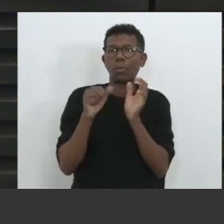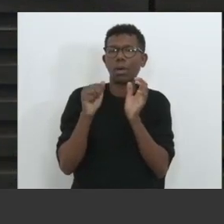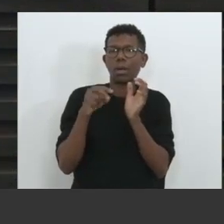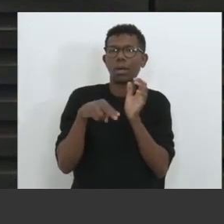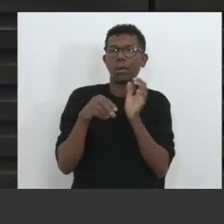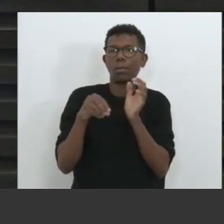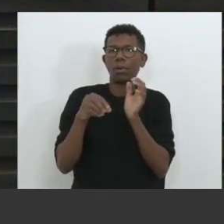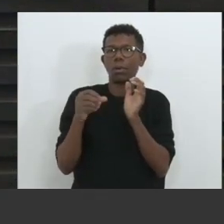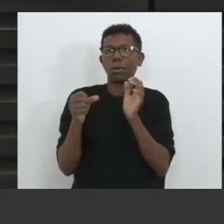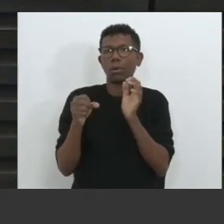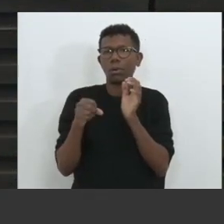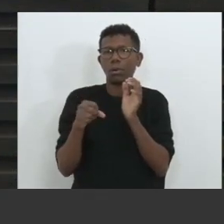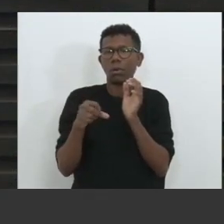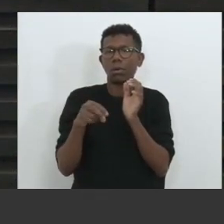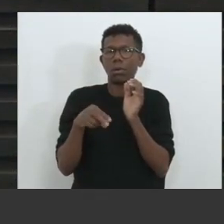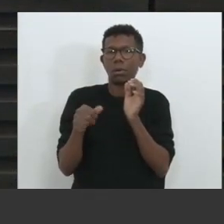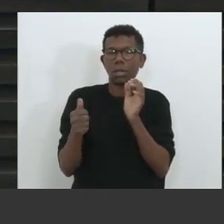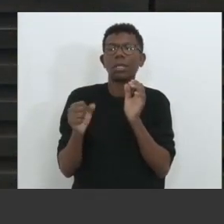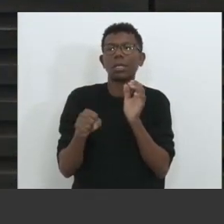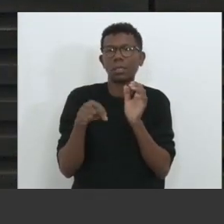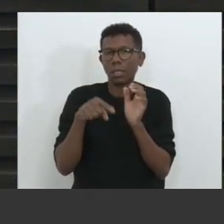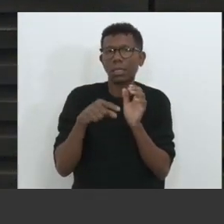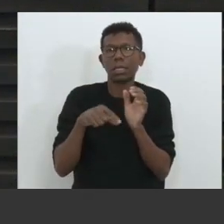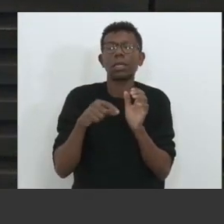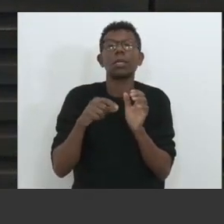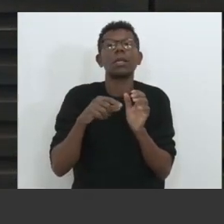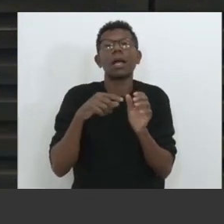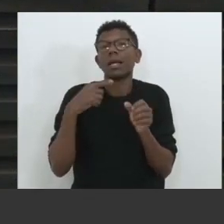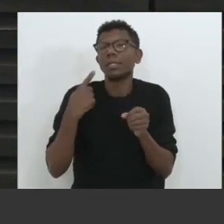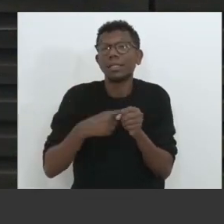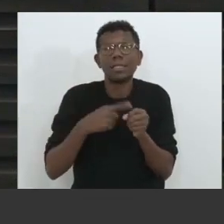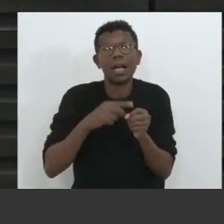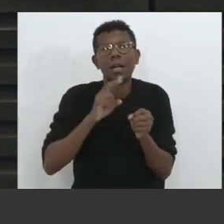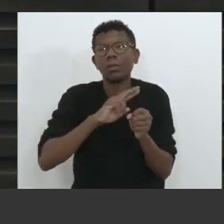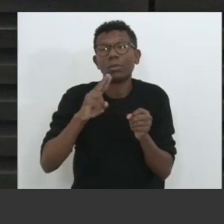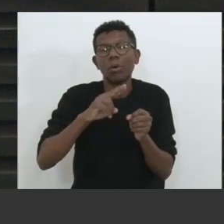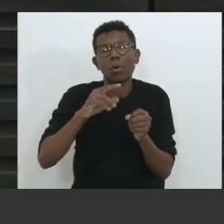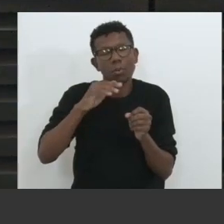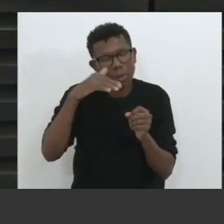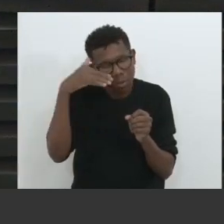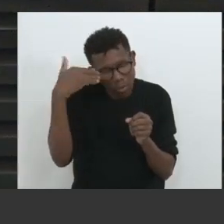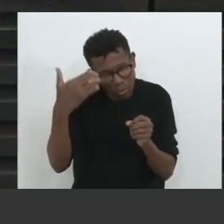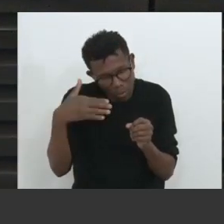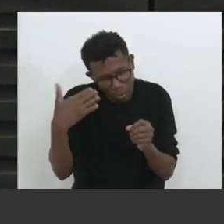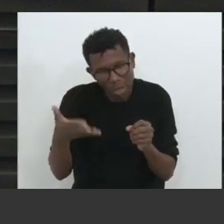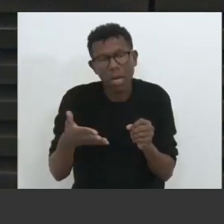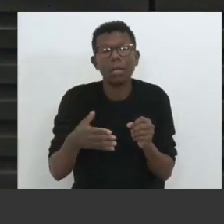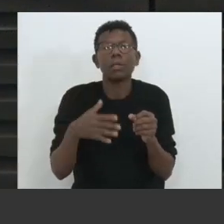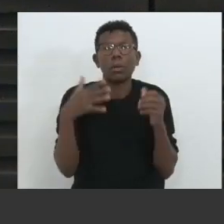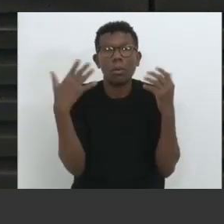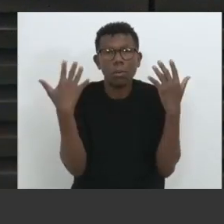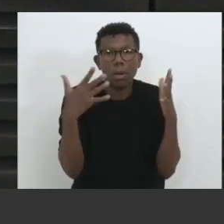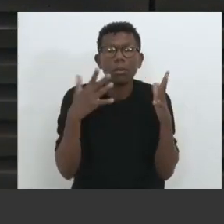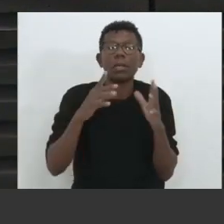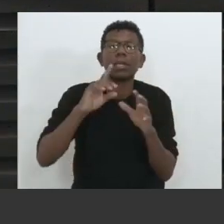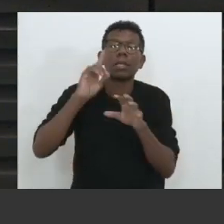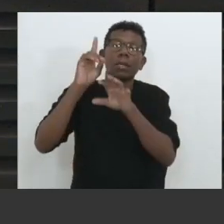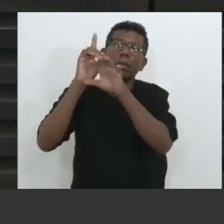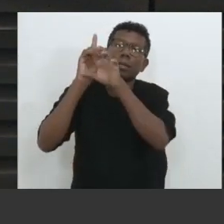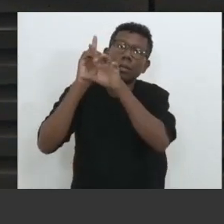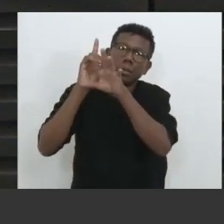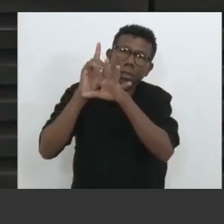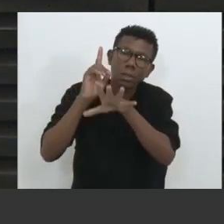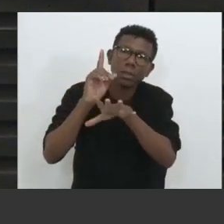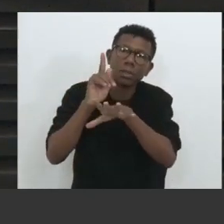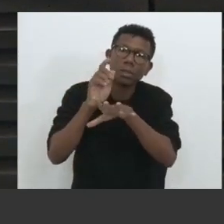eh honraram o nome da nossa cidade e é o que vocês têm feito então parabéns que Deus abençoe Geraldo obrigado